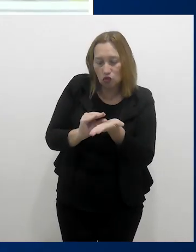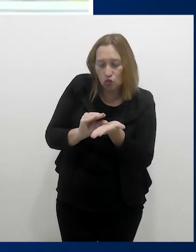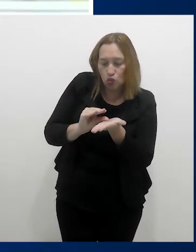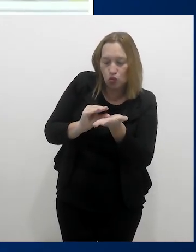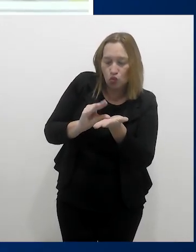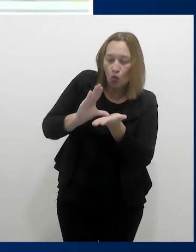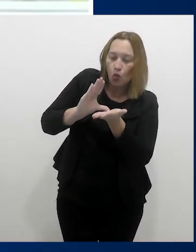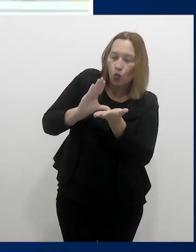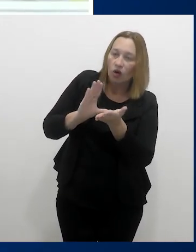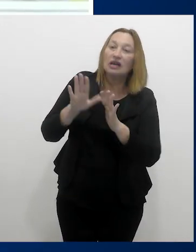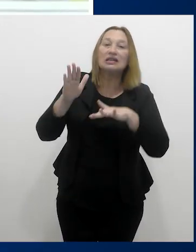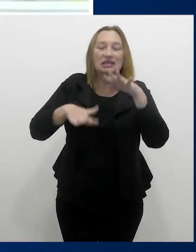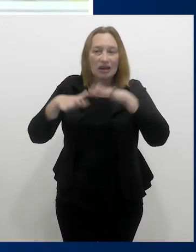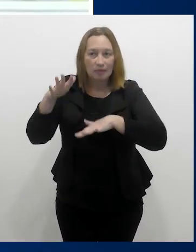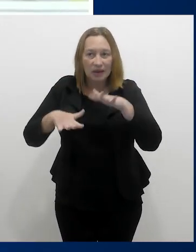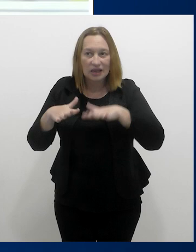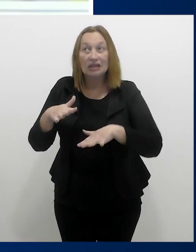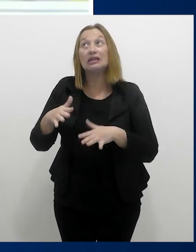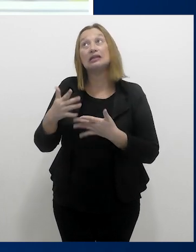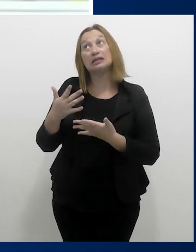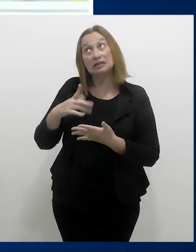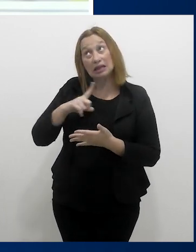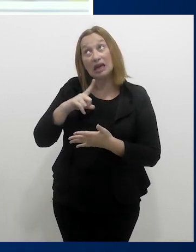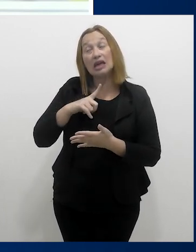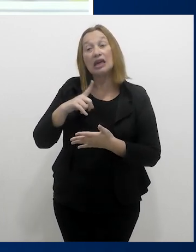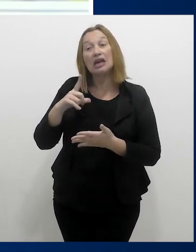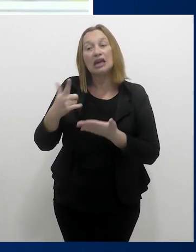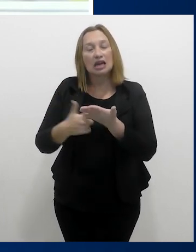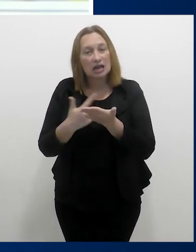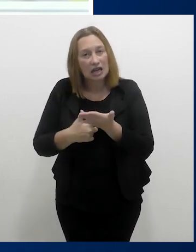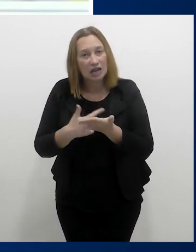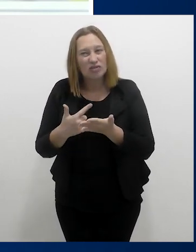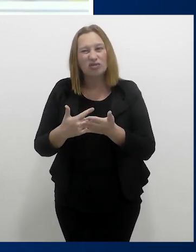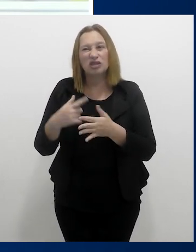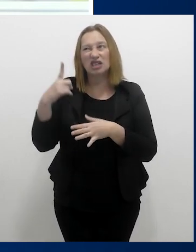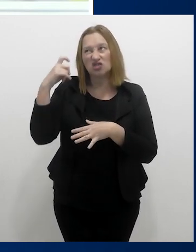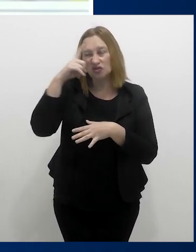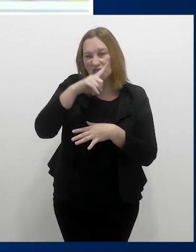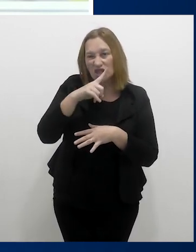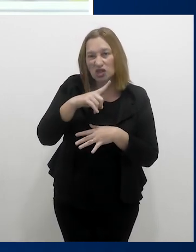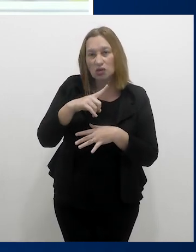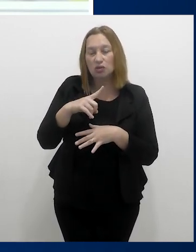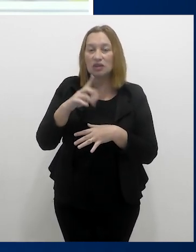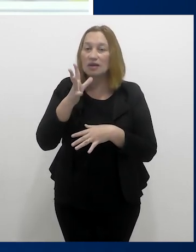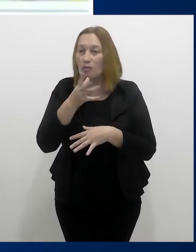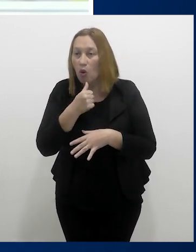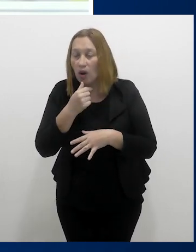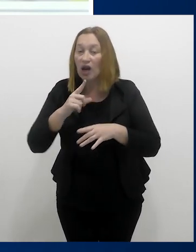do tamanho do livro, tem livros que você gosta muito, você vai rapidinho, tem livros que são mais difíceis, né.